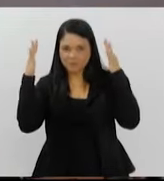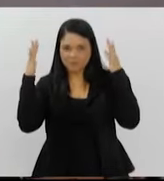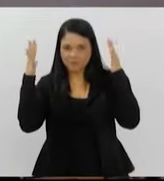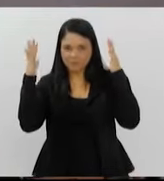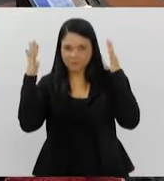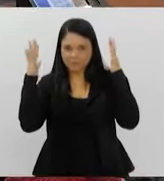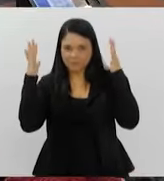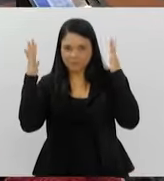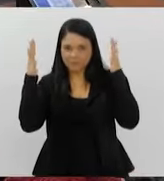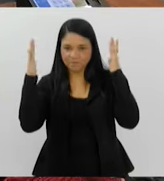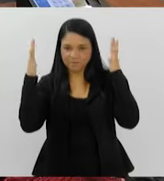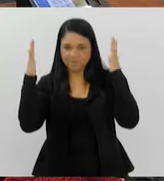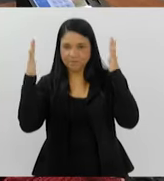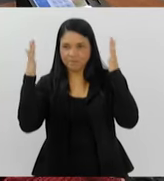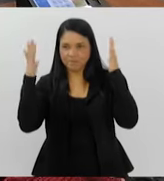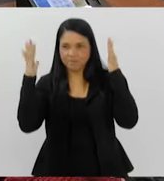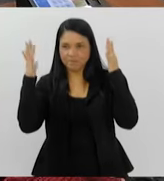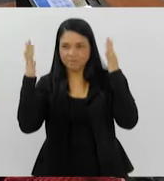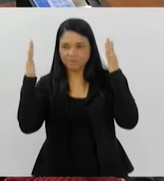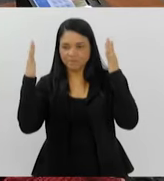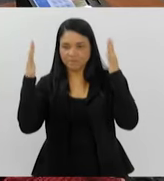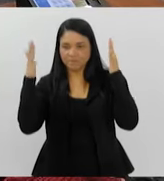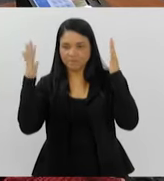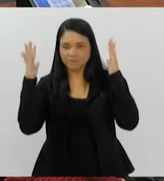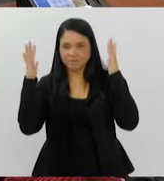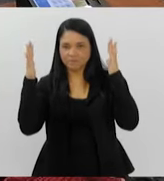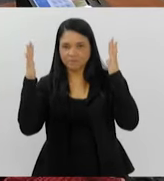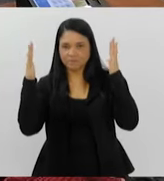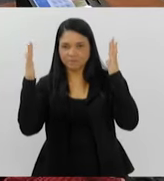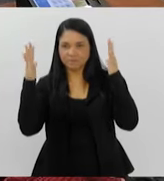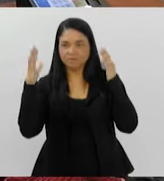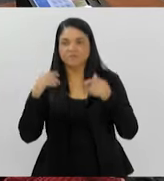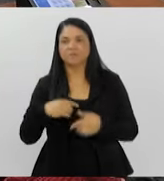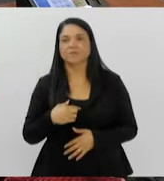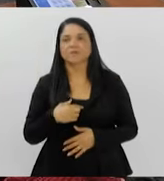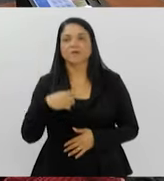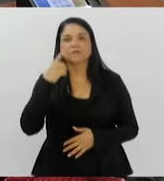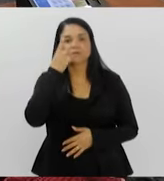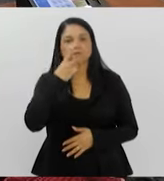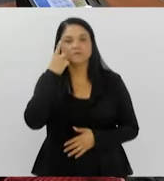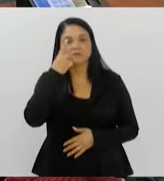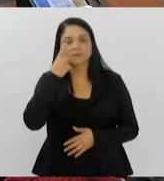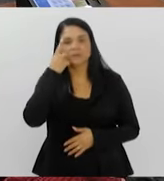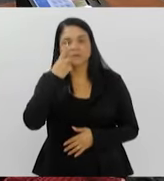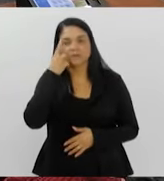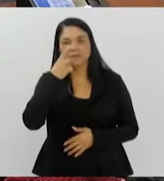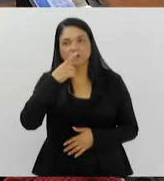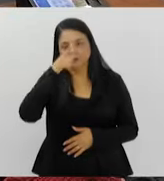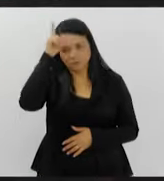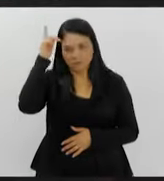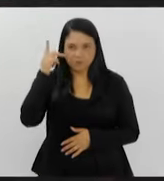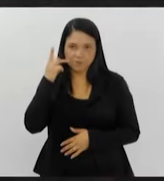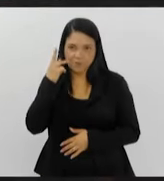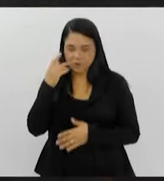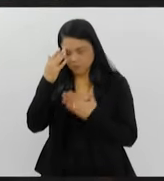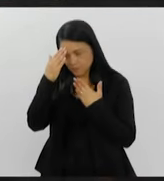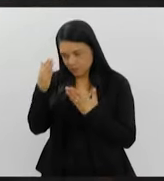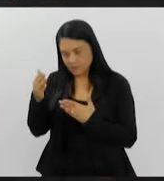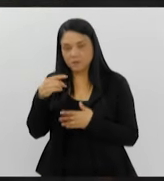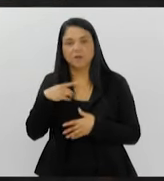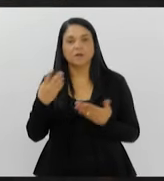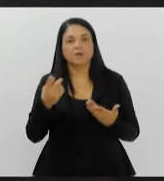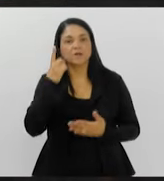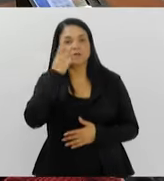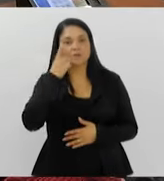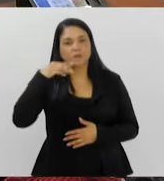deput pode ser deputada deputada Obrigado Deputado Lu Paulo eh deputada Marta Rocha por